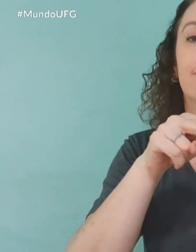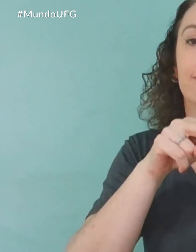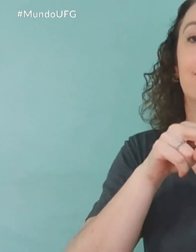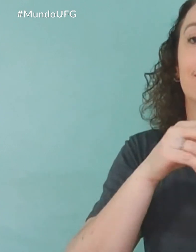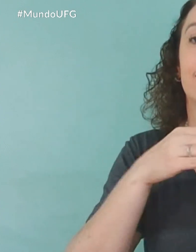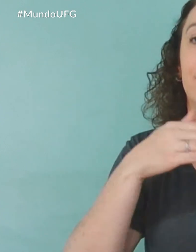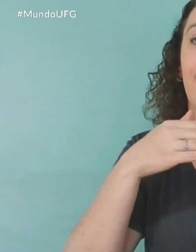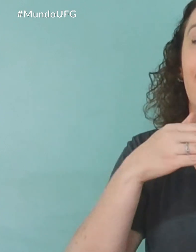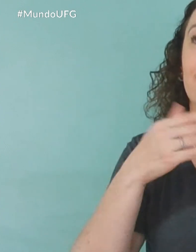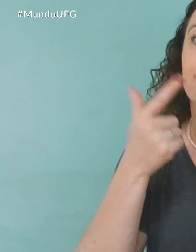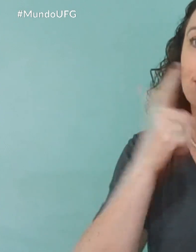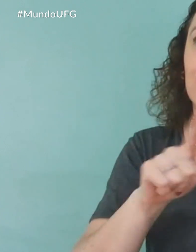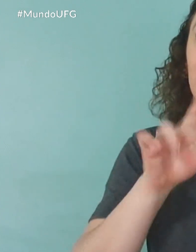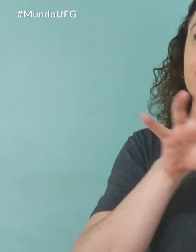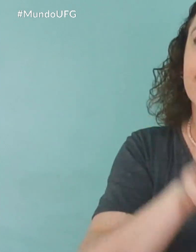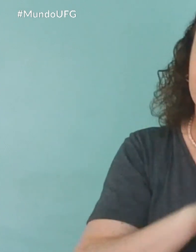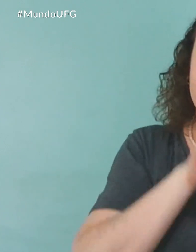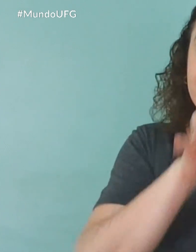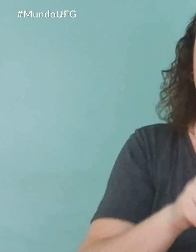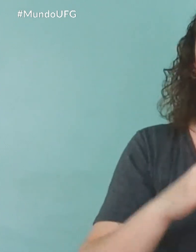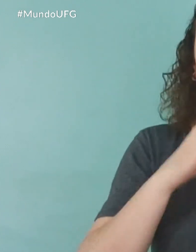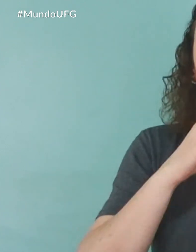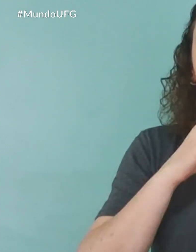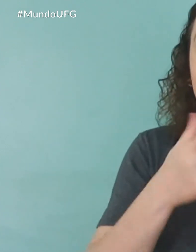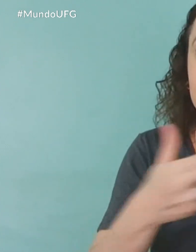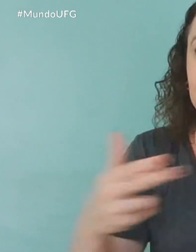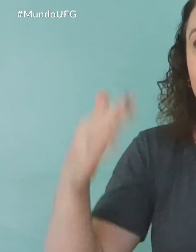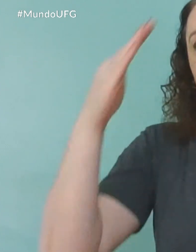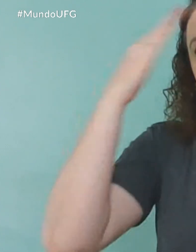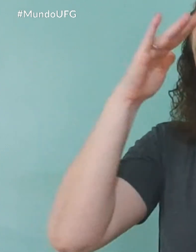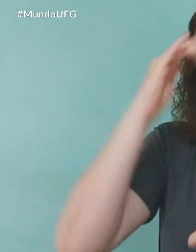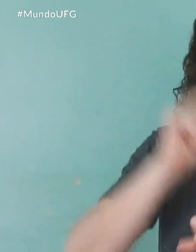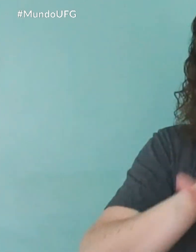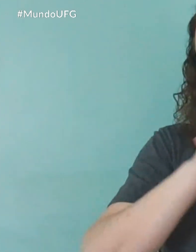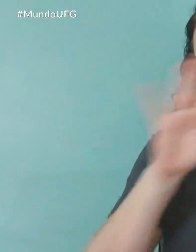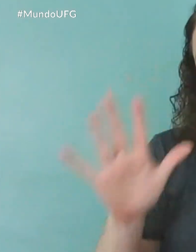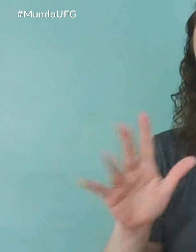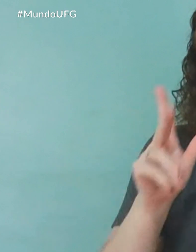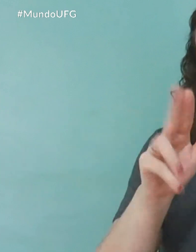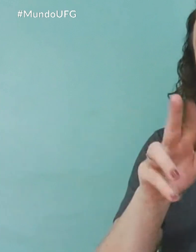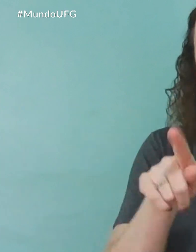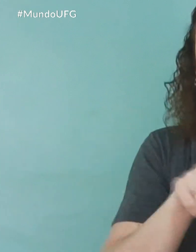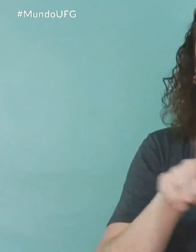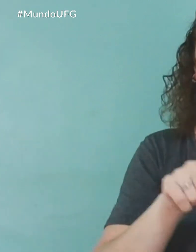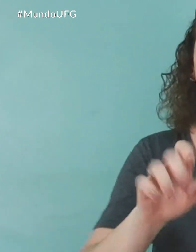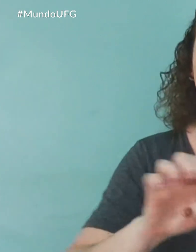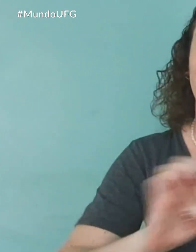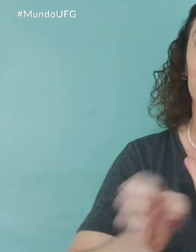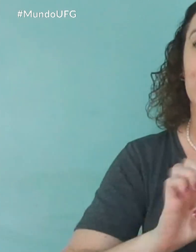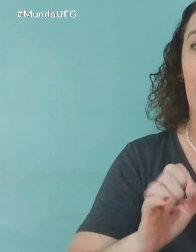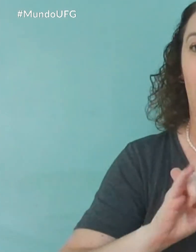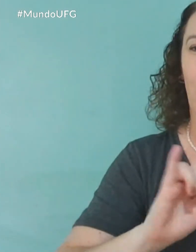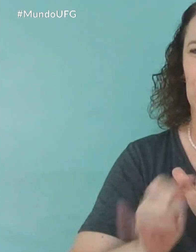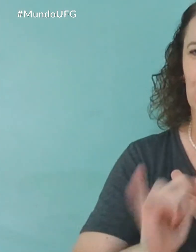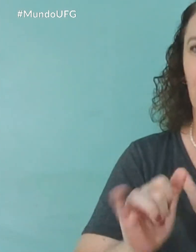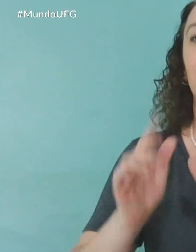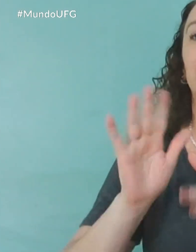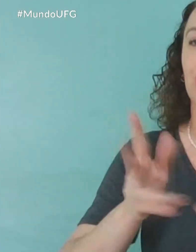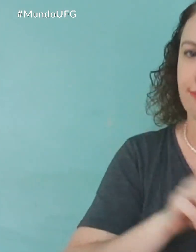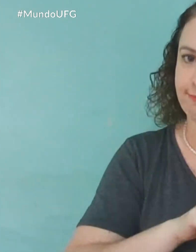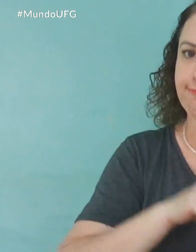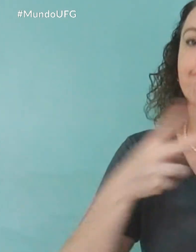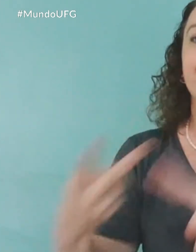Então, outros surdos podem acompanhar o conteúdo, podem buscar mais conhecimento,